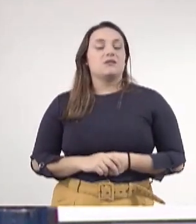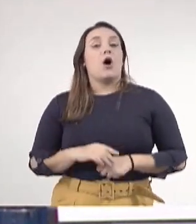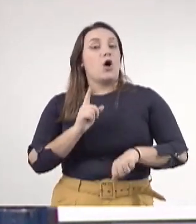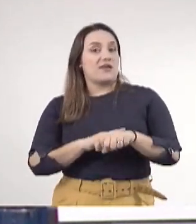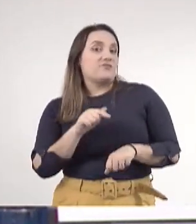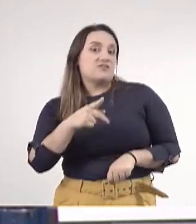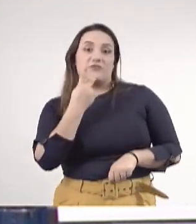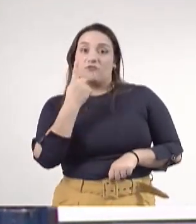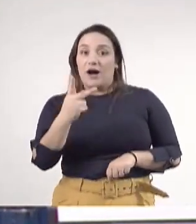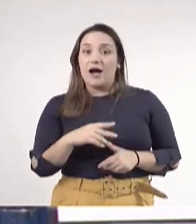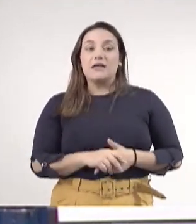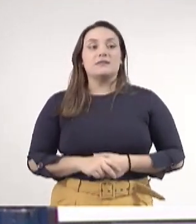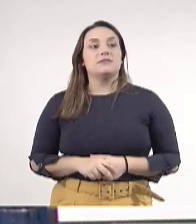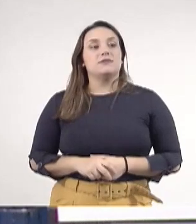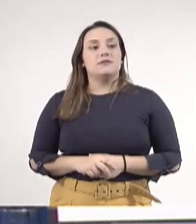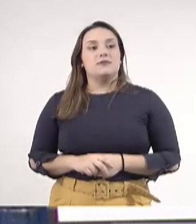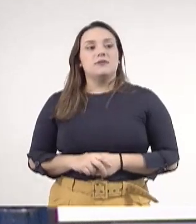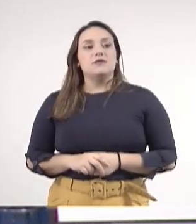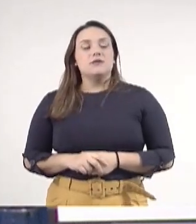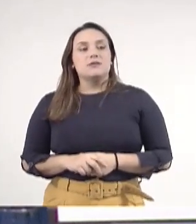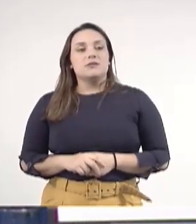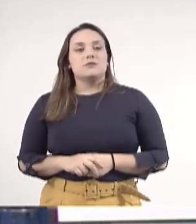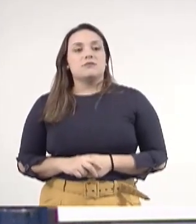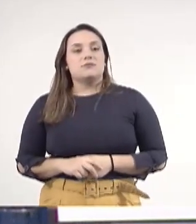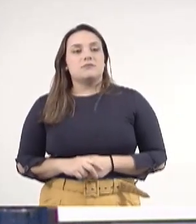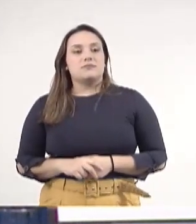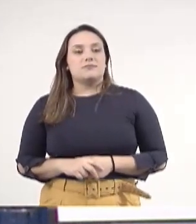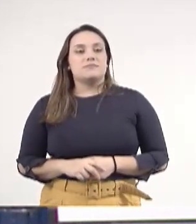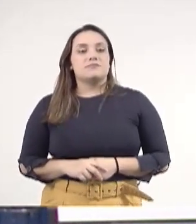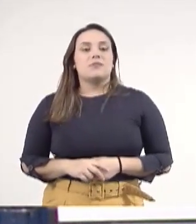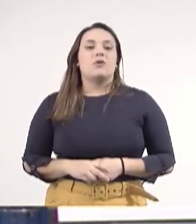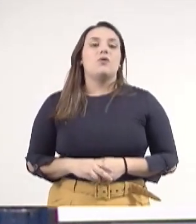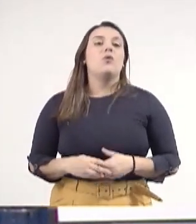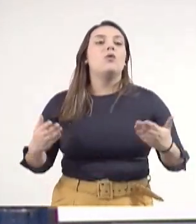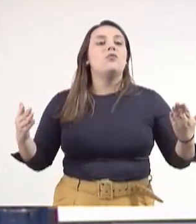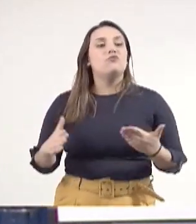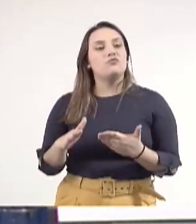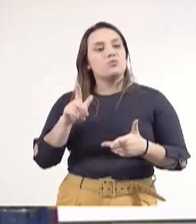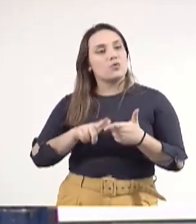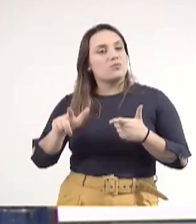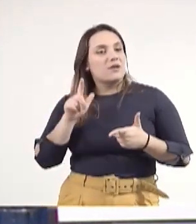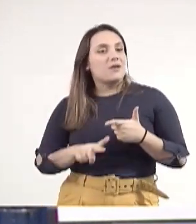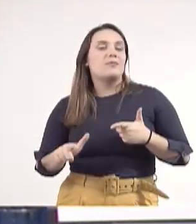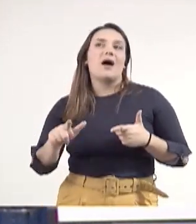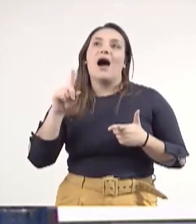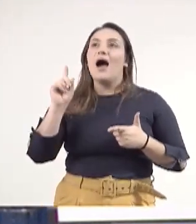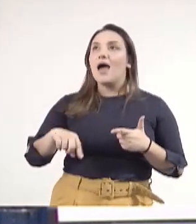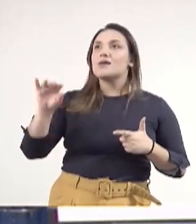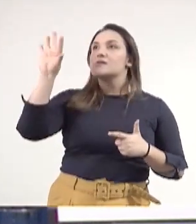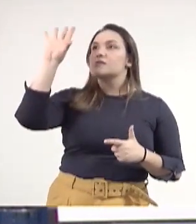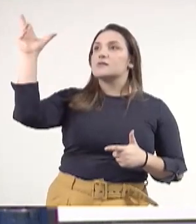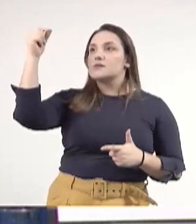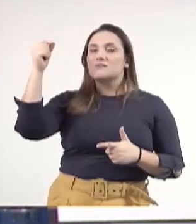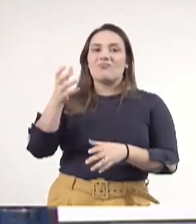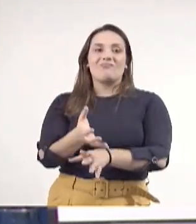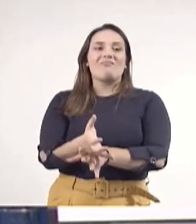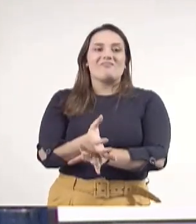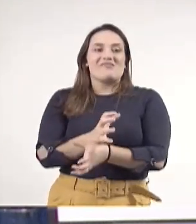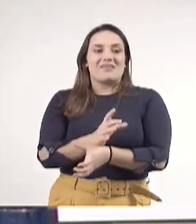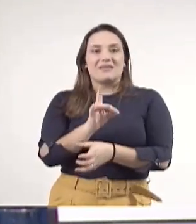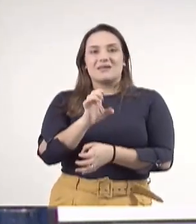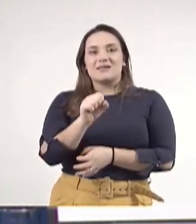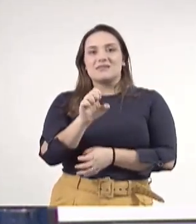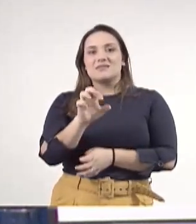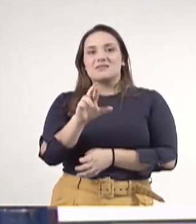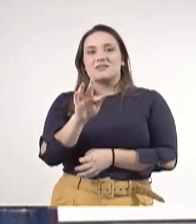coloca que realmente o problema, o perigo, a questão climática, a desertificação,